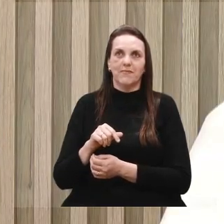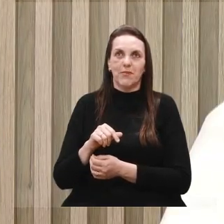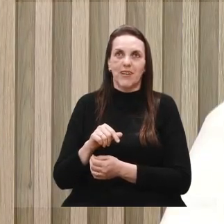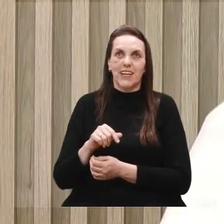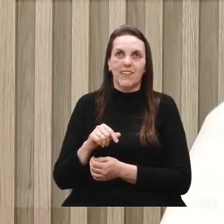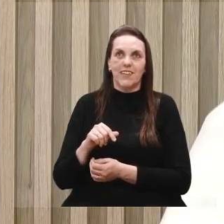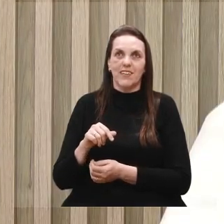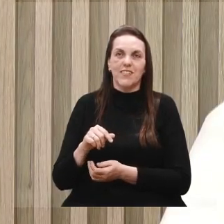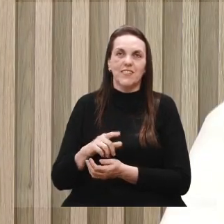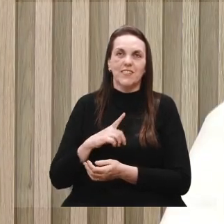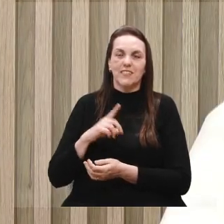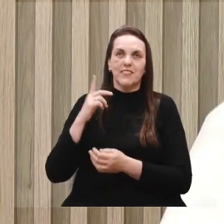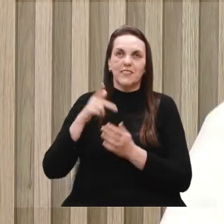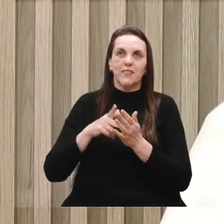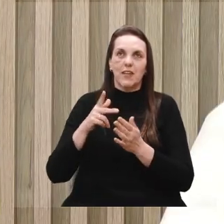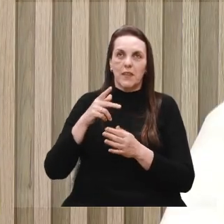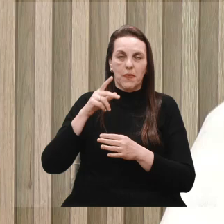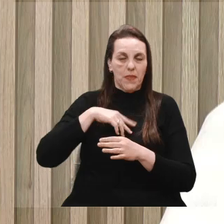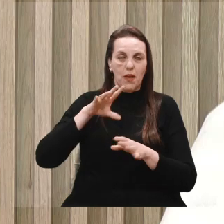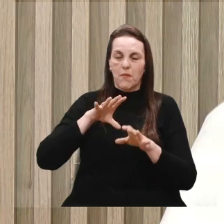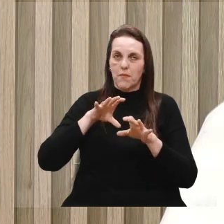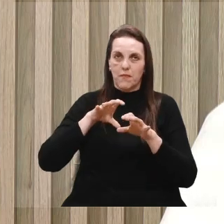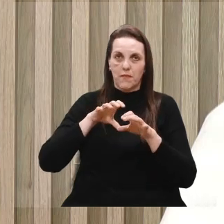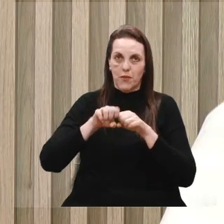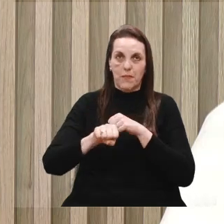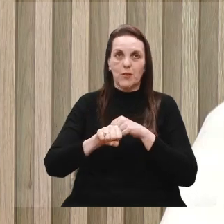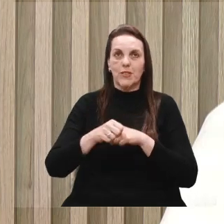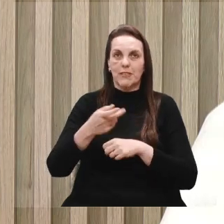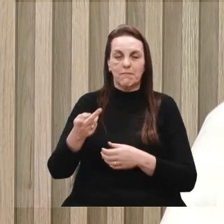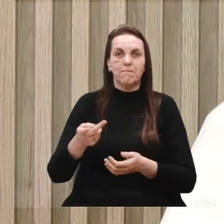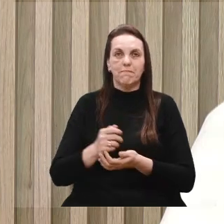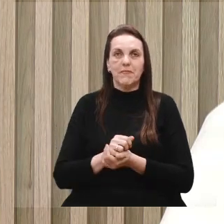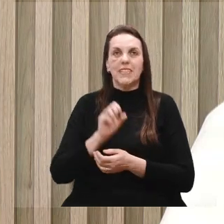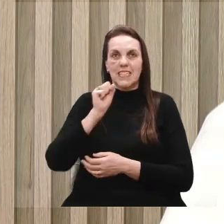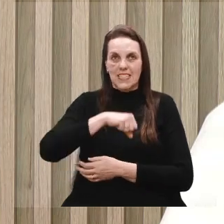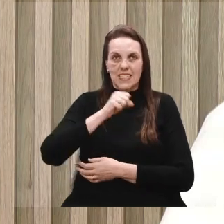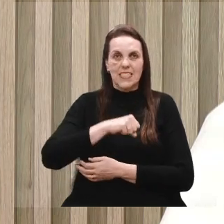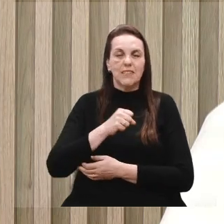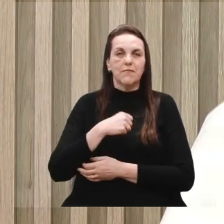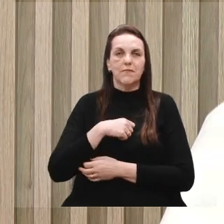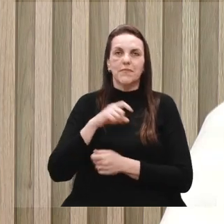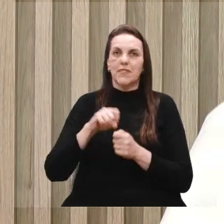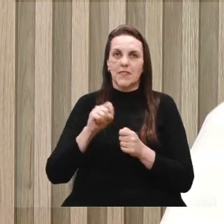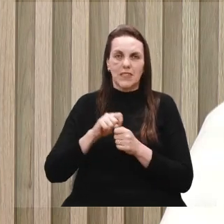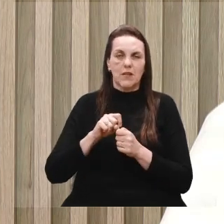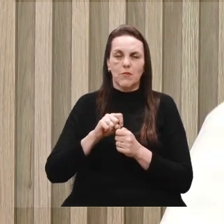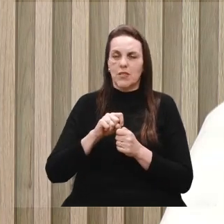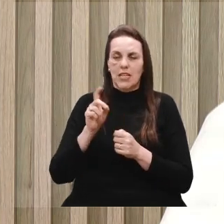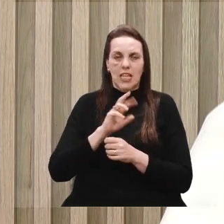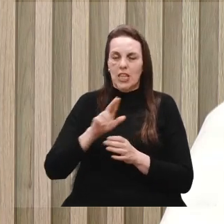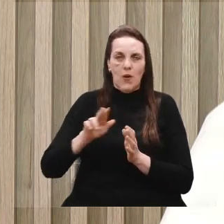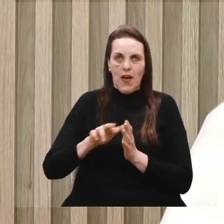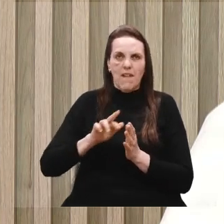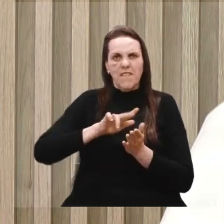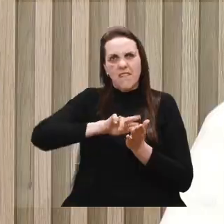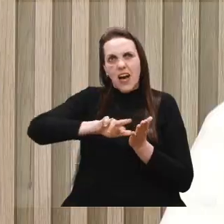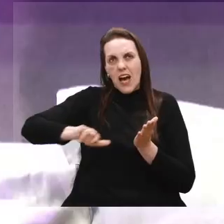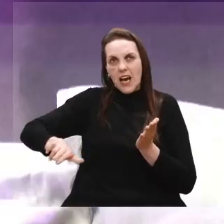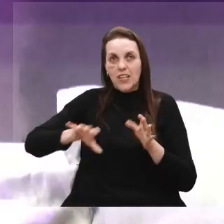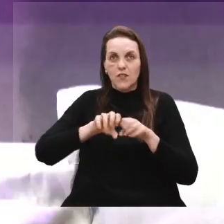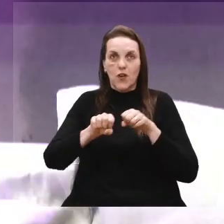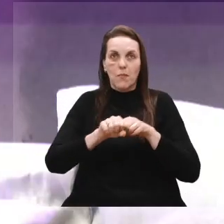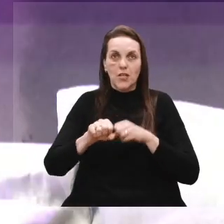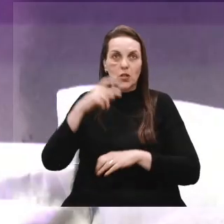formação municipal ano passado, né? Você teve a formatura? Sim, nós fizemos várias, não formatura, mas a gente faz